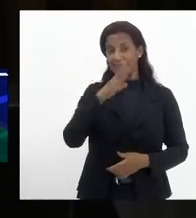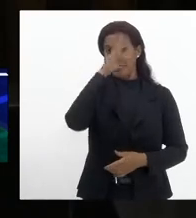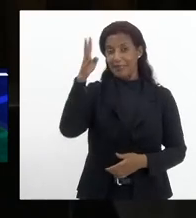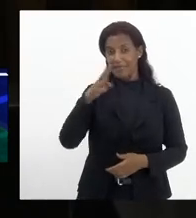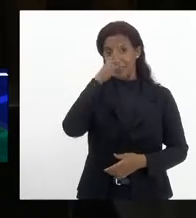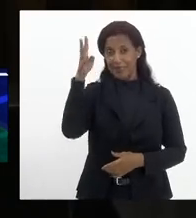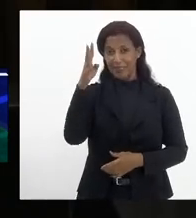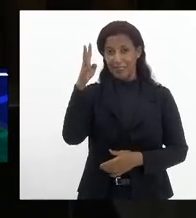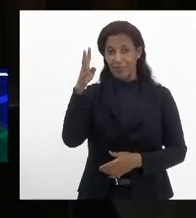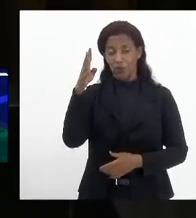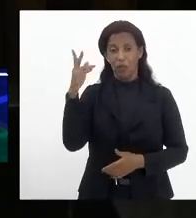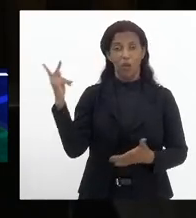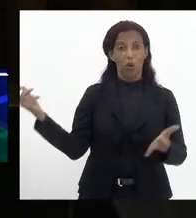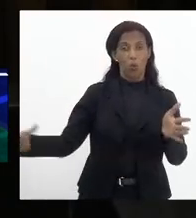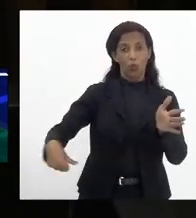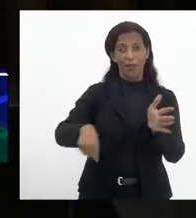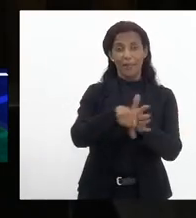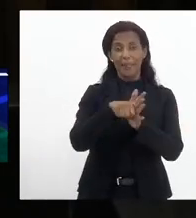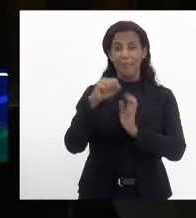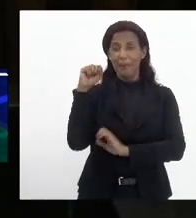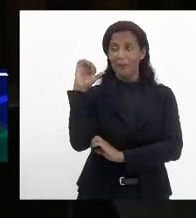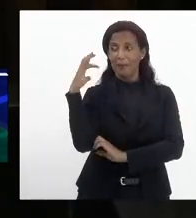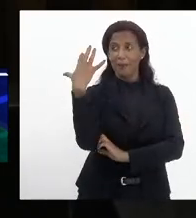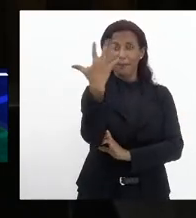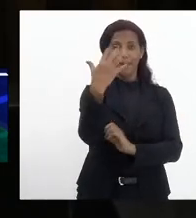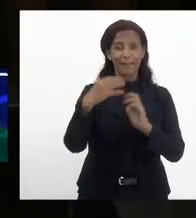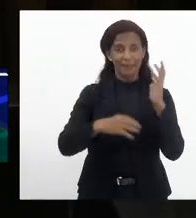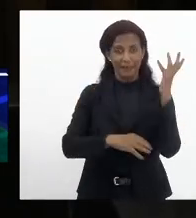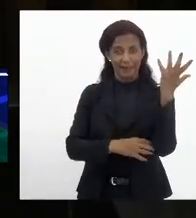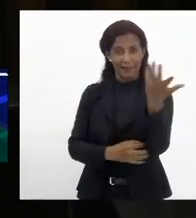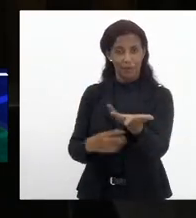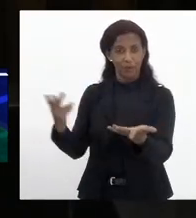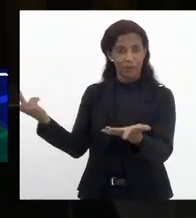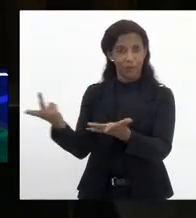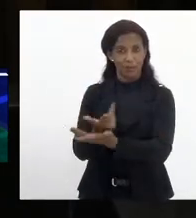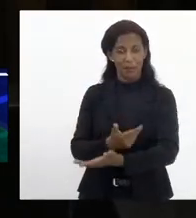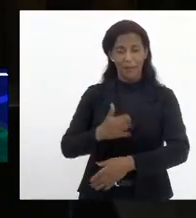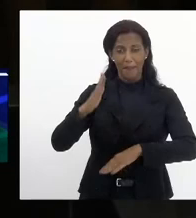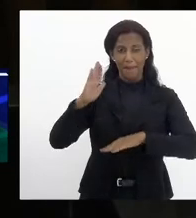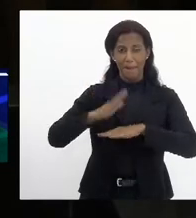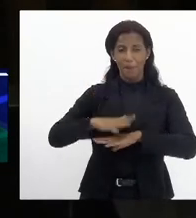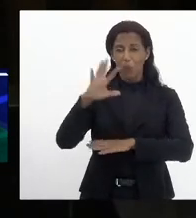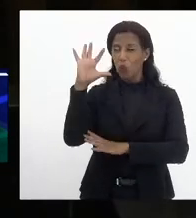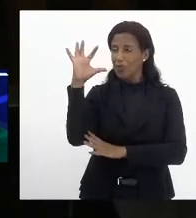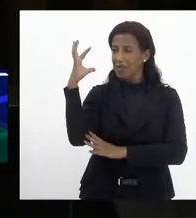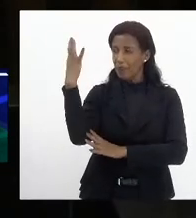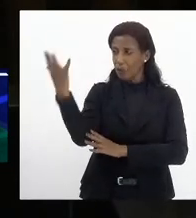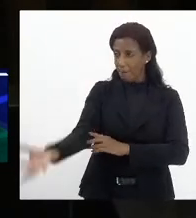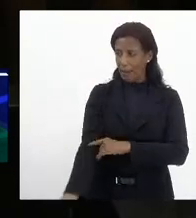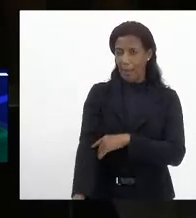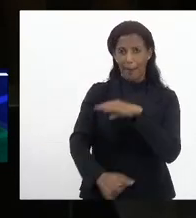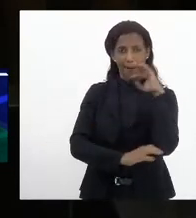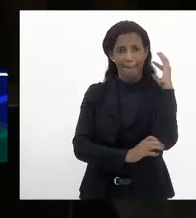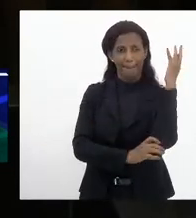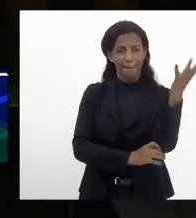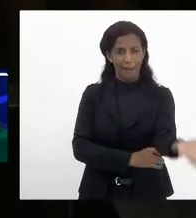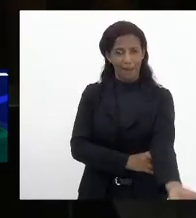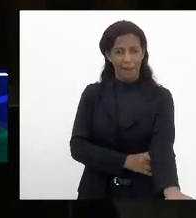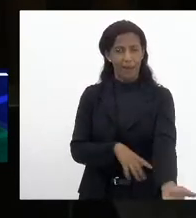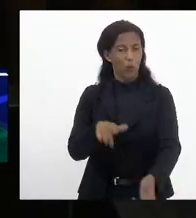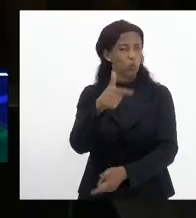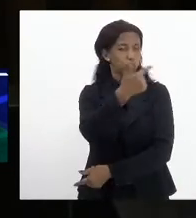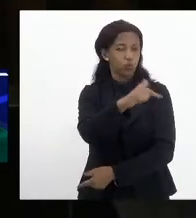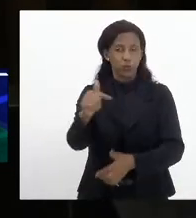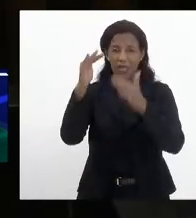crime ambiental está acontecendo ali diariamente, com centenas de árvores vindo ao chão, e ali não há